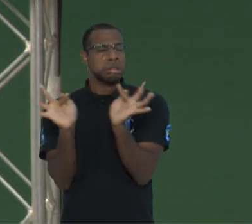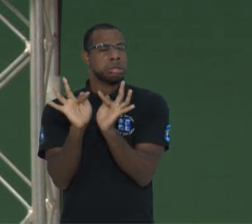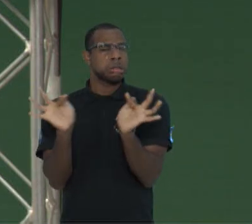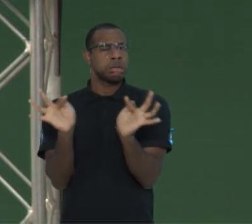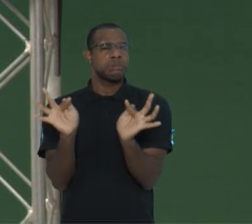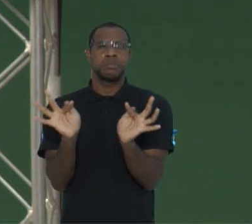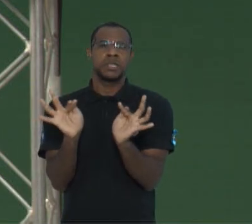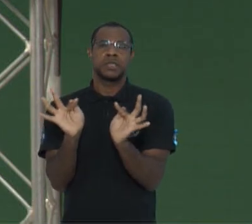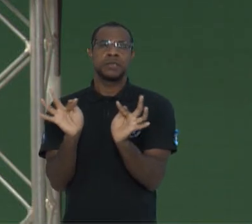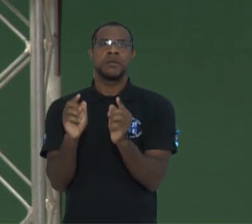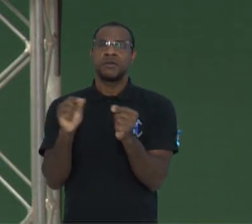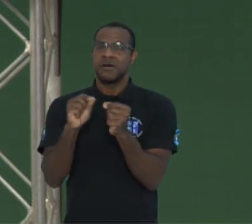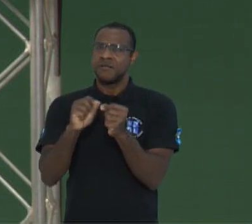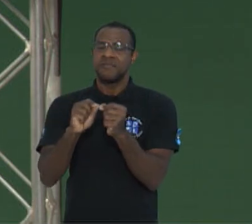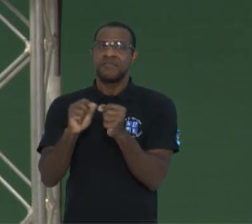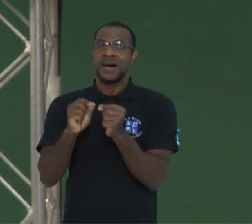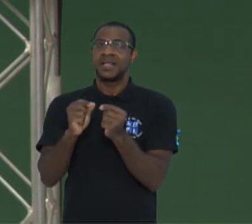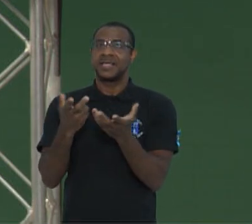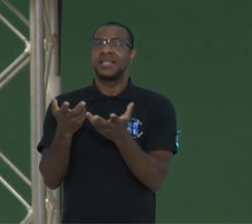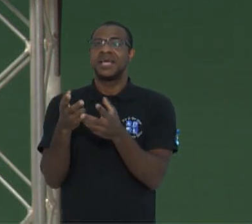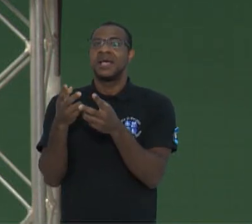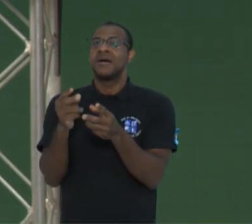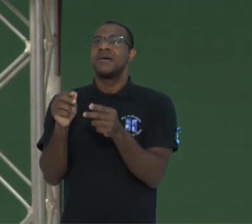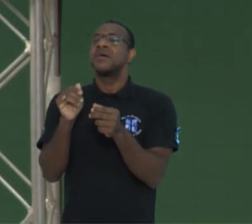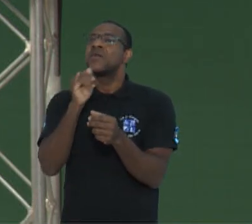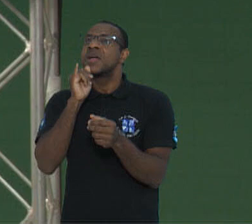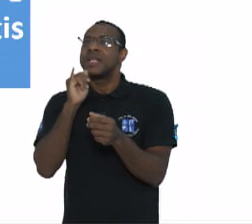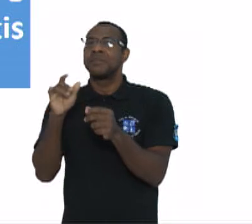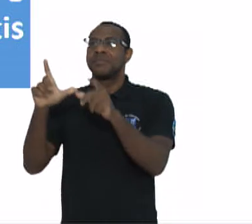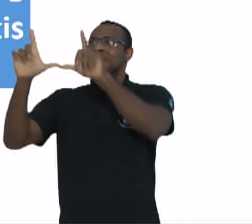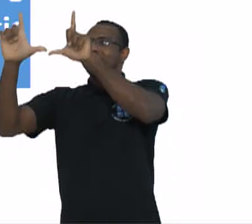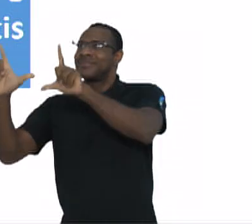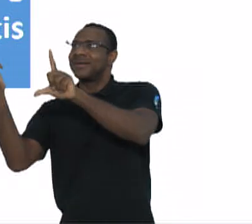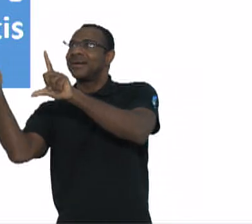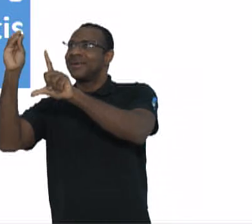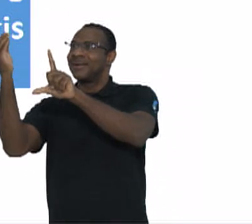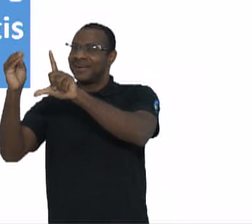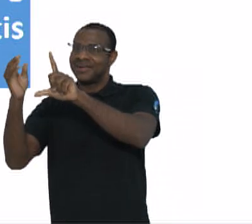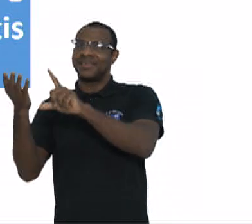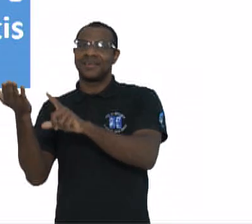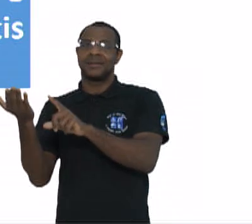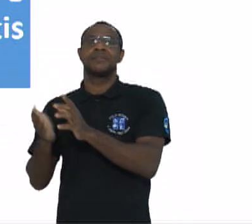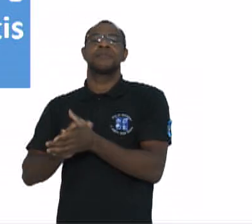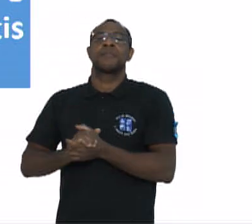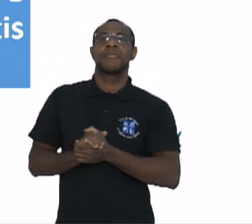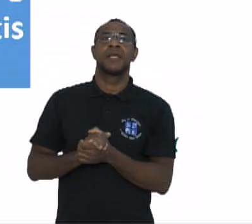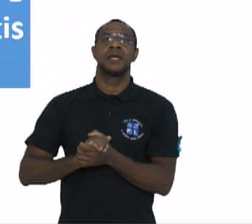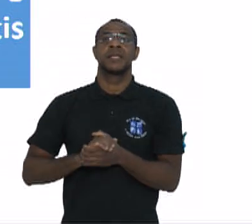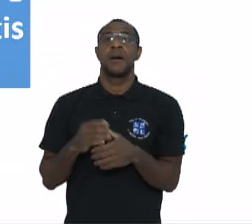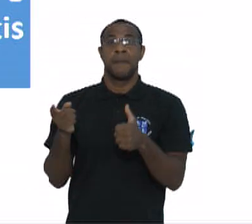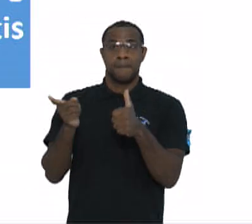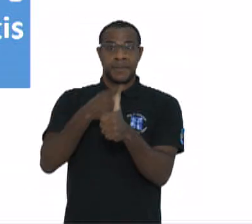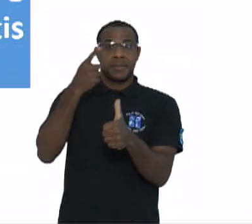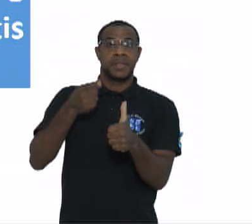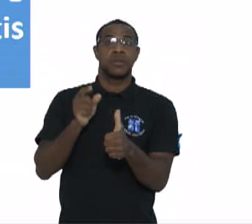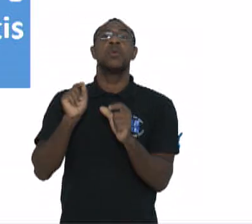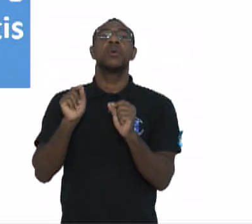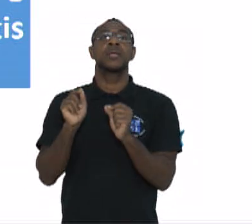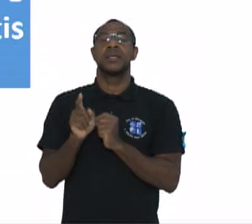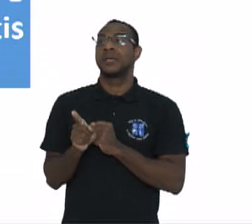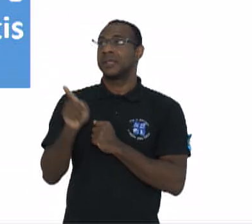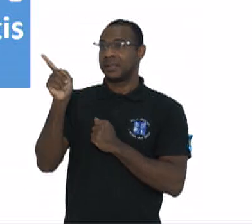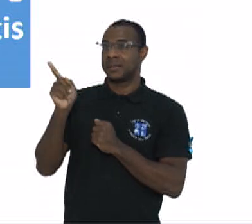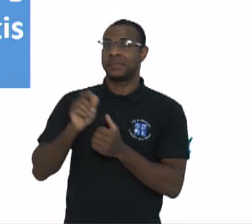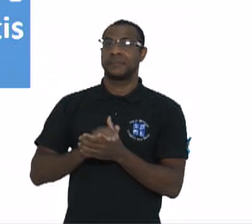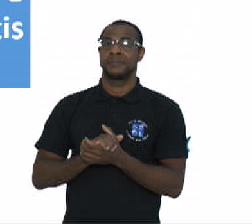vamos fazer com base no nosso postcard. Primeiro, where is Ellen on vacation? In Turkey, at the